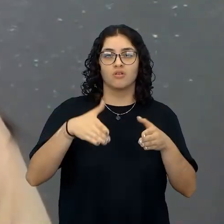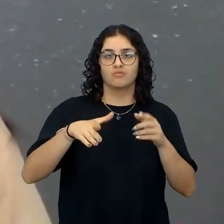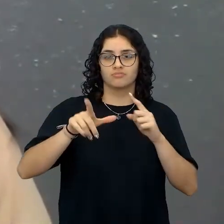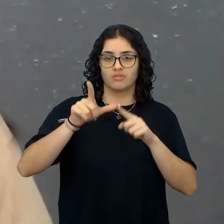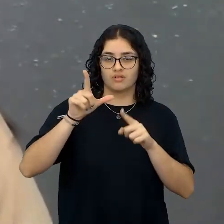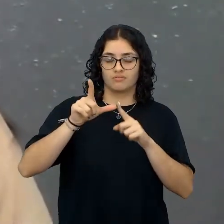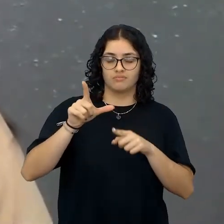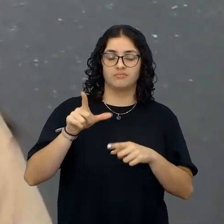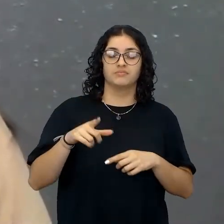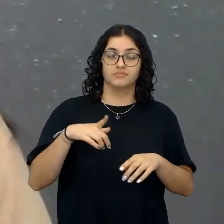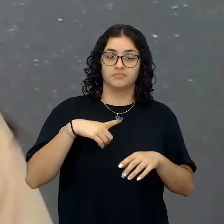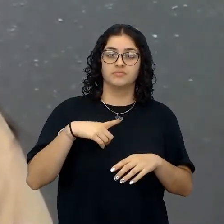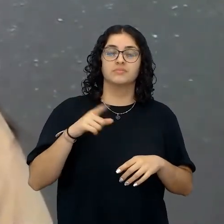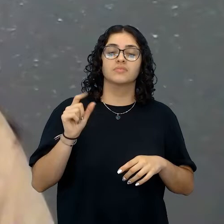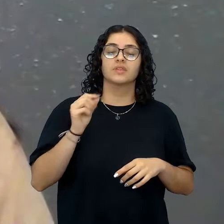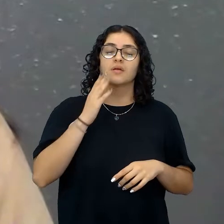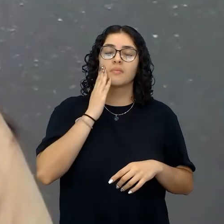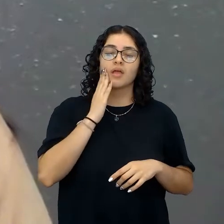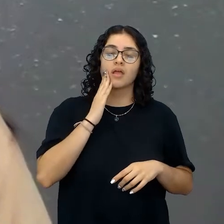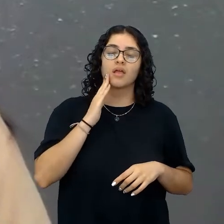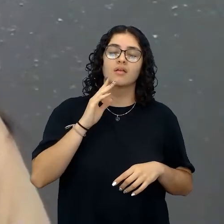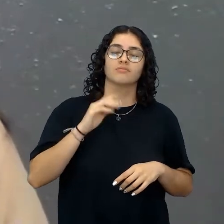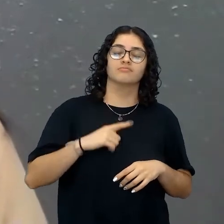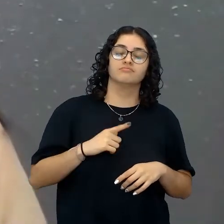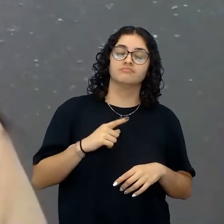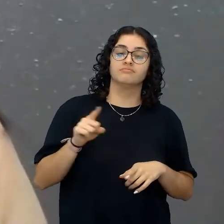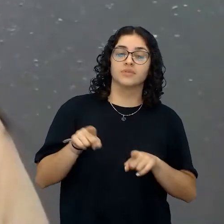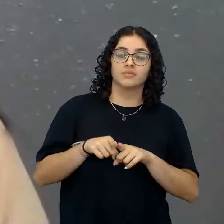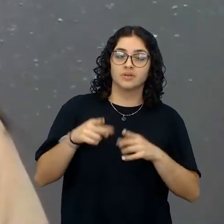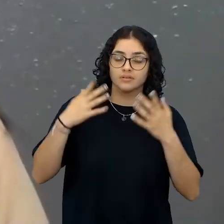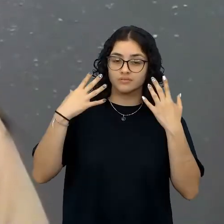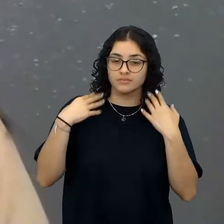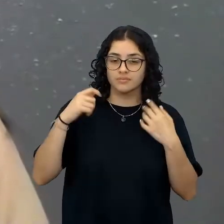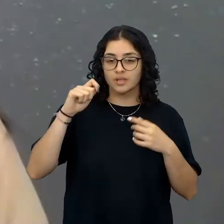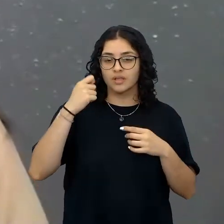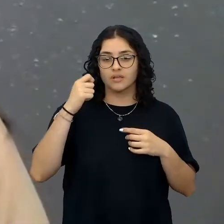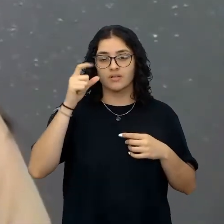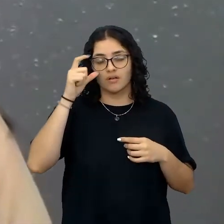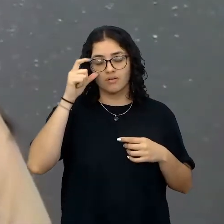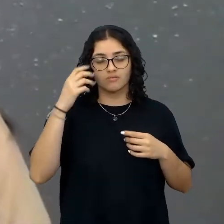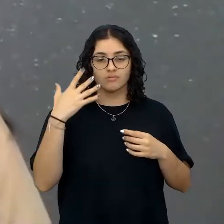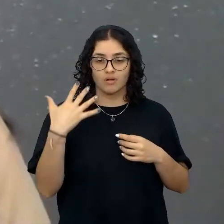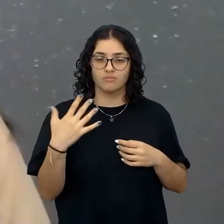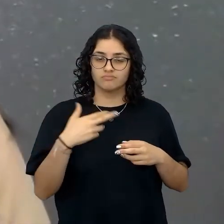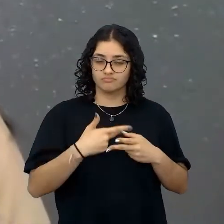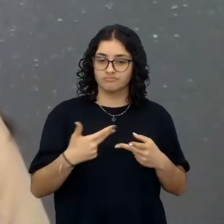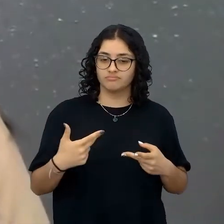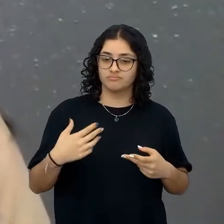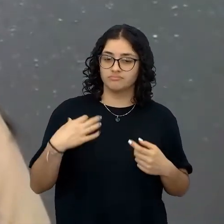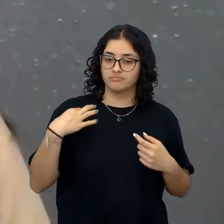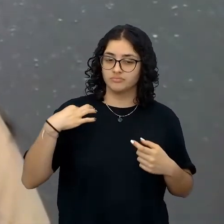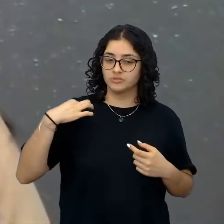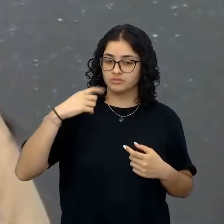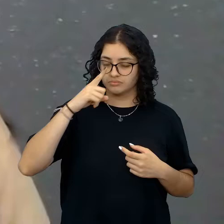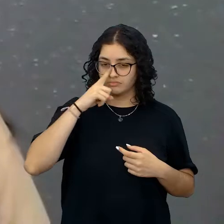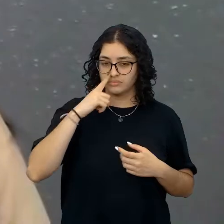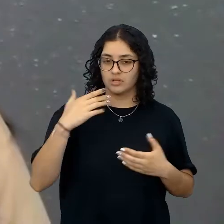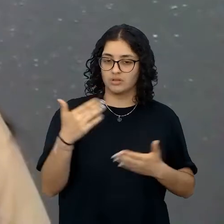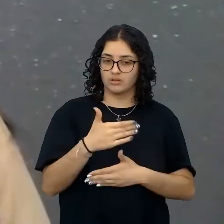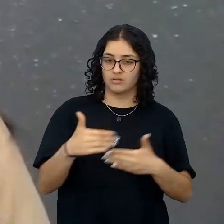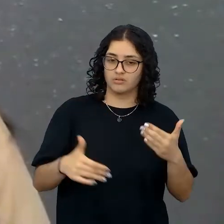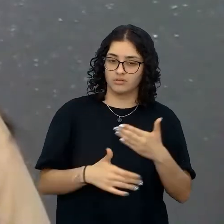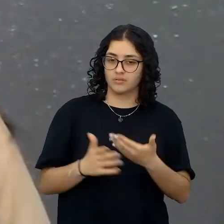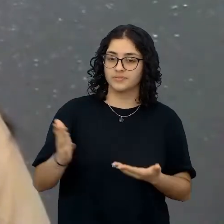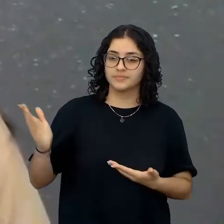morena, cabelos longos pretos, olhos castanhos escuros, estou com uma blusa amarela e um colar colorido. Então, eu vou compartilhar com vocês o meu PPT, só